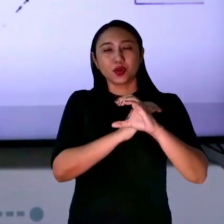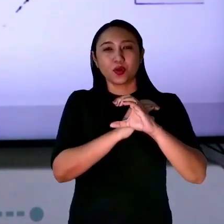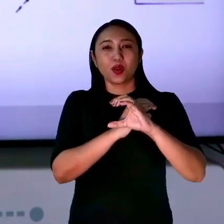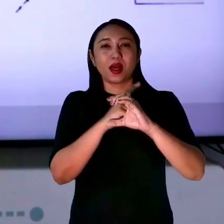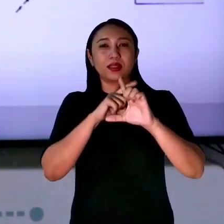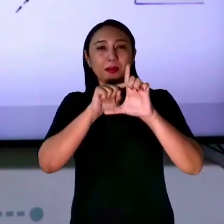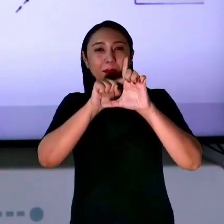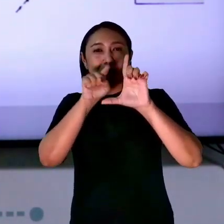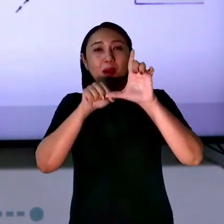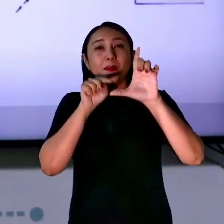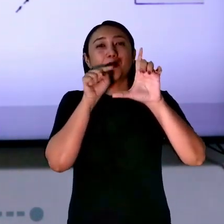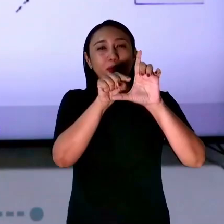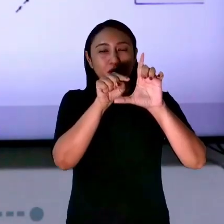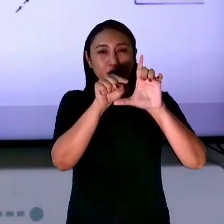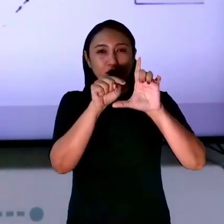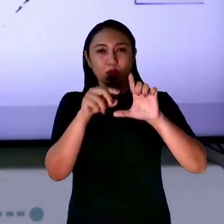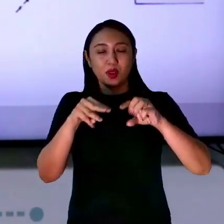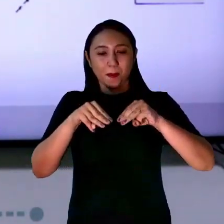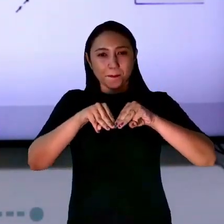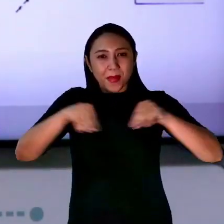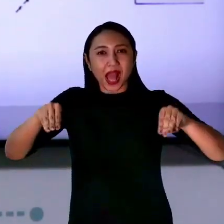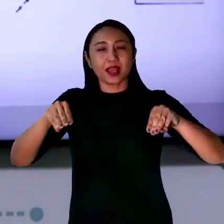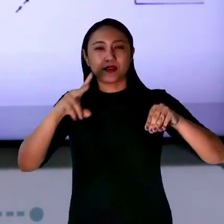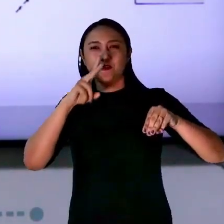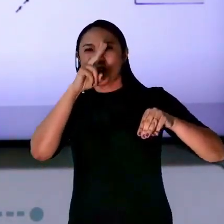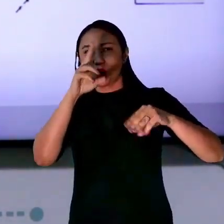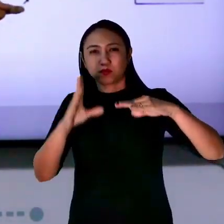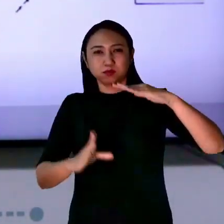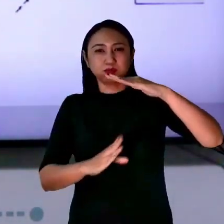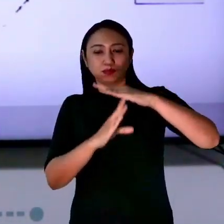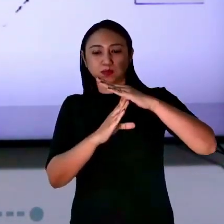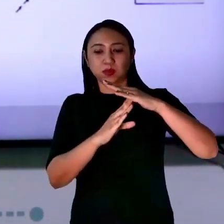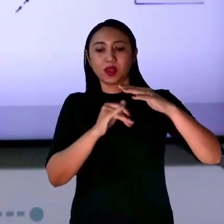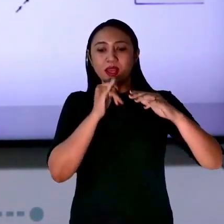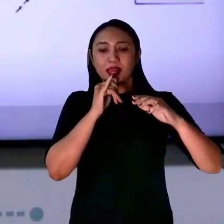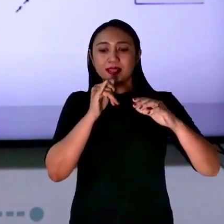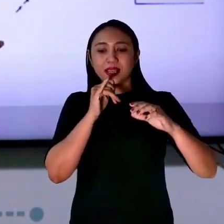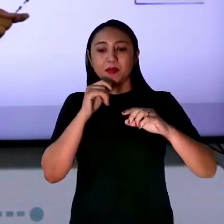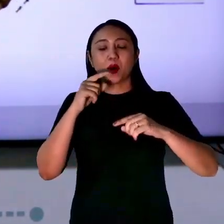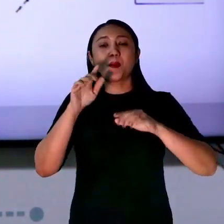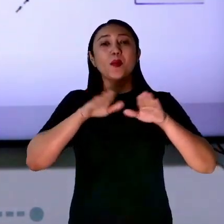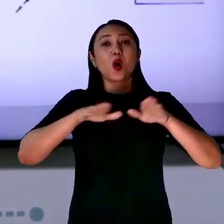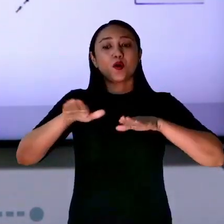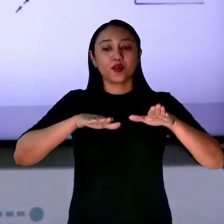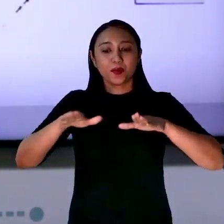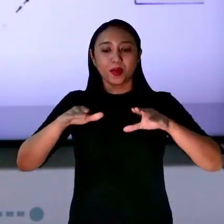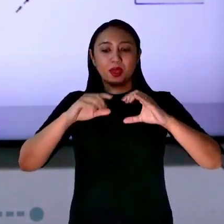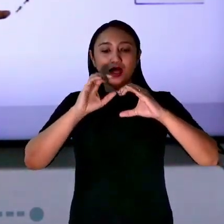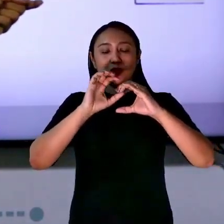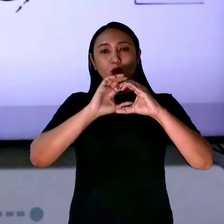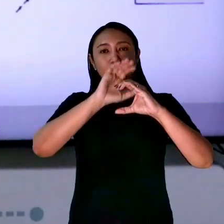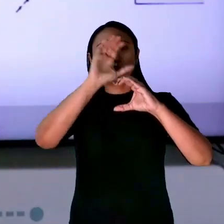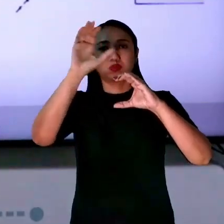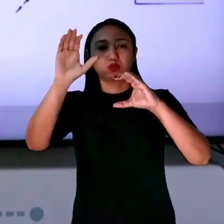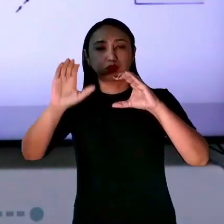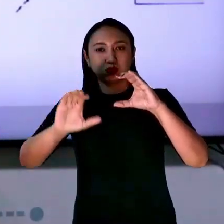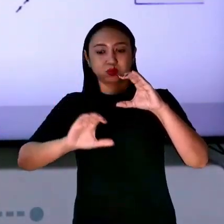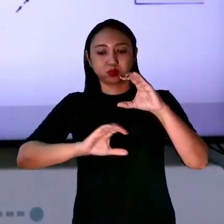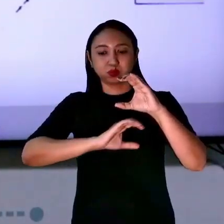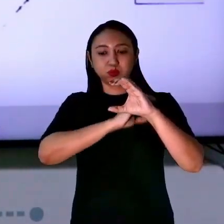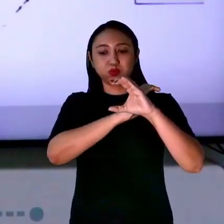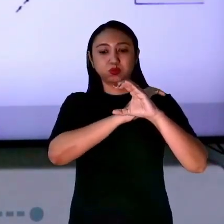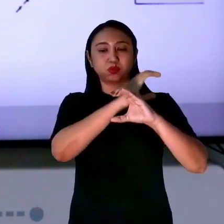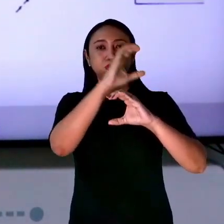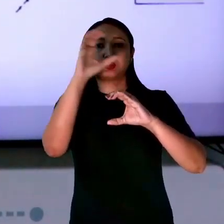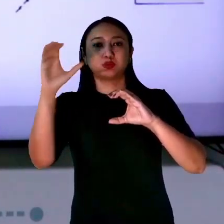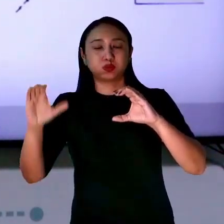perpendicular, né, a força magnética máxima, ela entrou aqui, senhores, ó, aí ela tende a fazer esse movimento aqui, ó. Aí esse movimento,